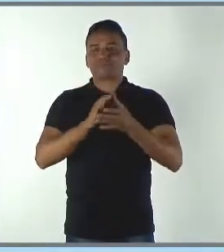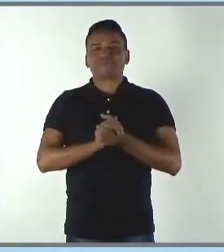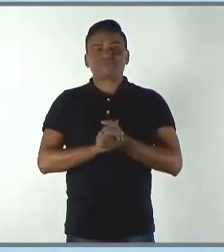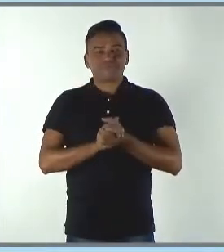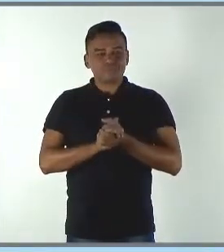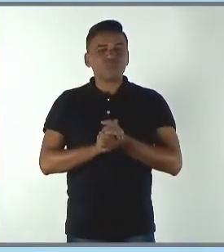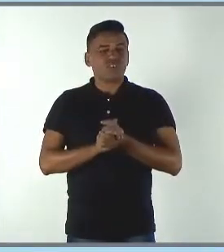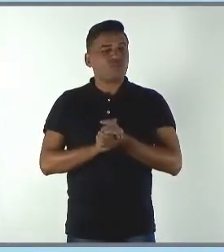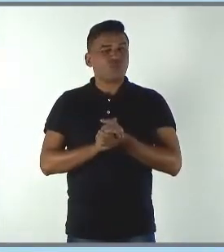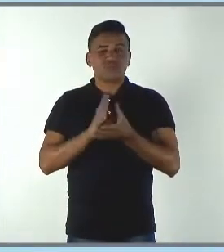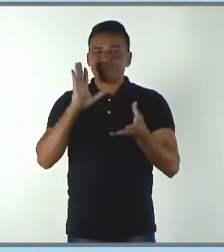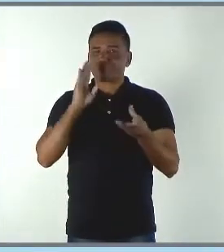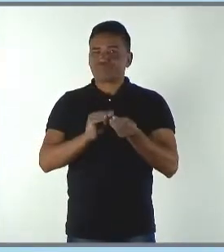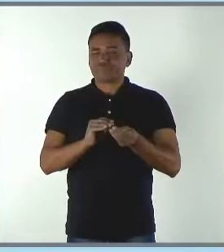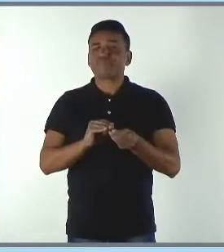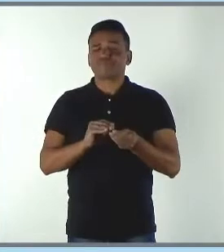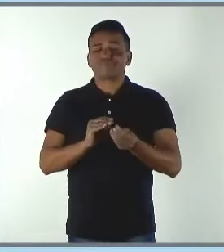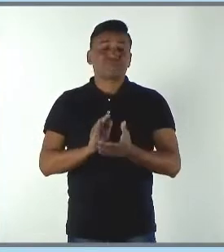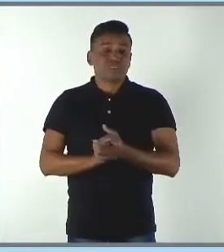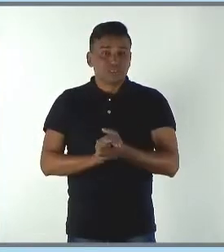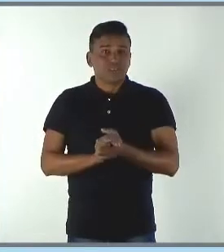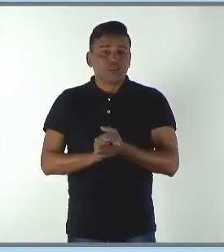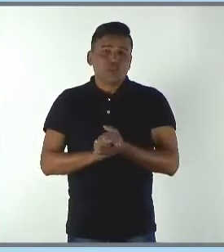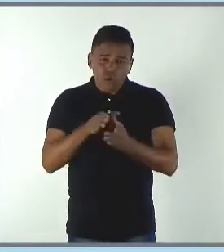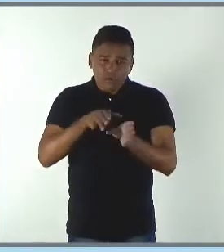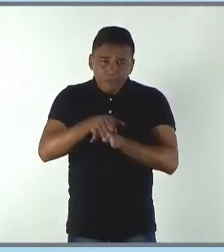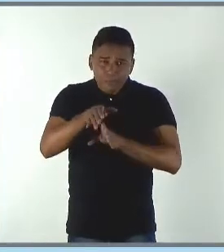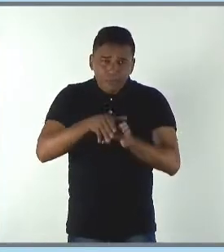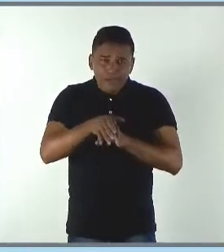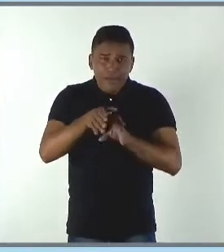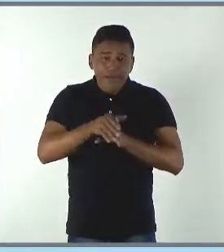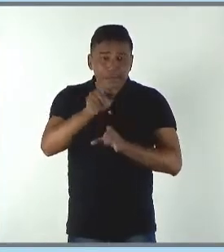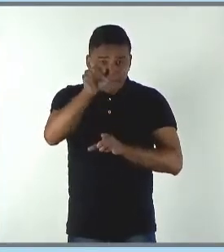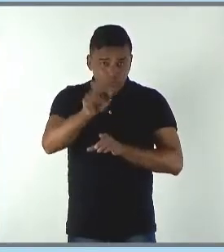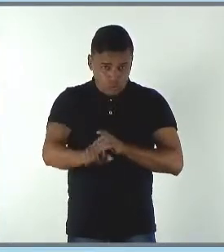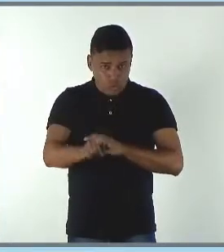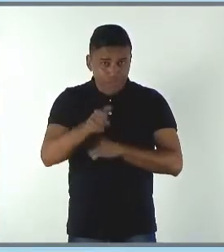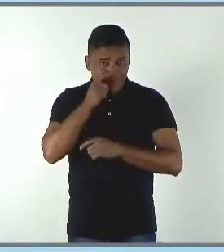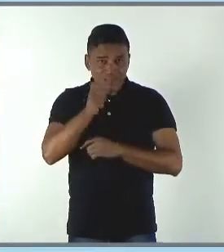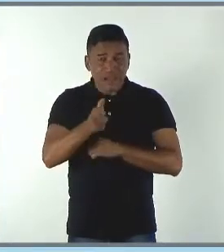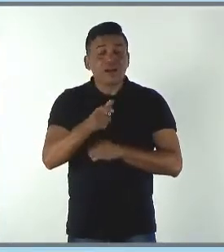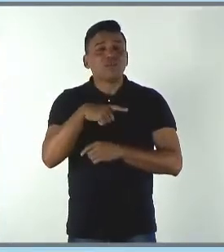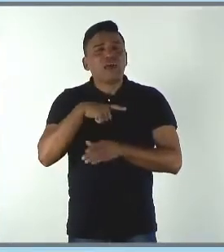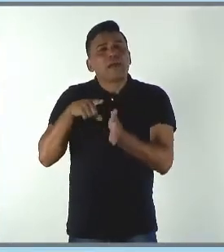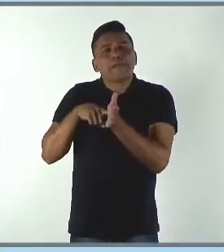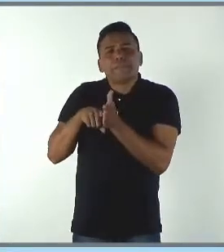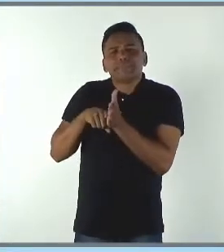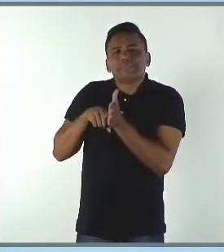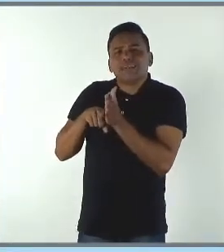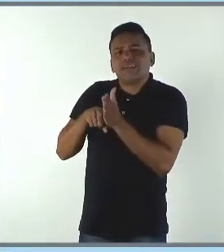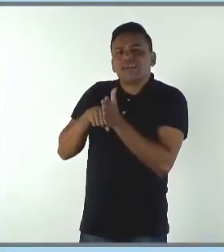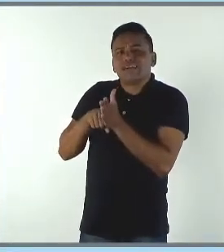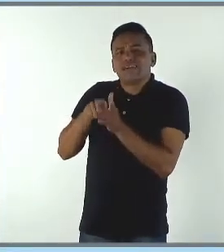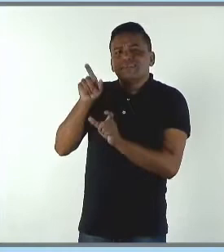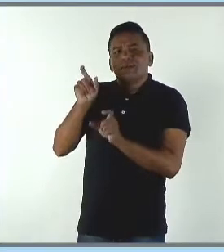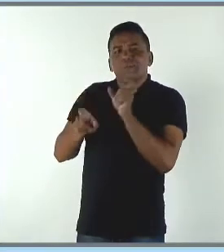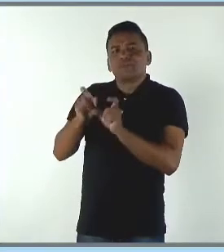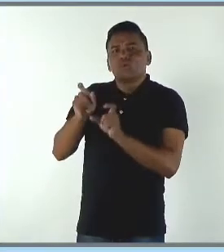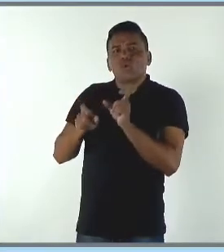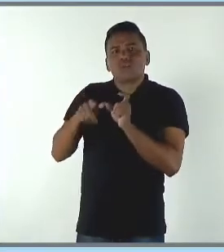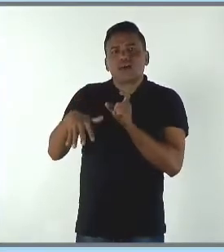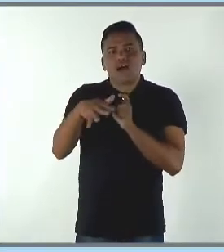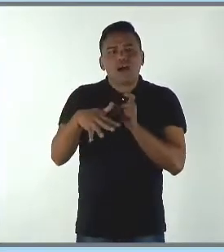breve também, vou recomendar para quem tiver interesse alguns estudos de pessoas que vêm trabalhando com afinco nessa